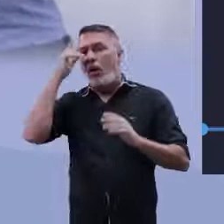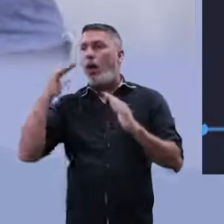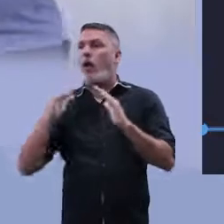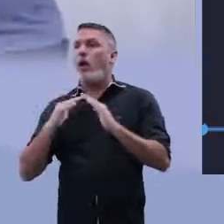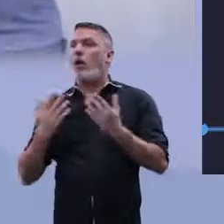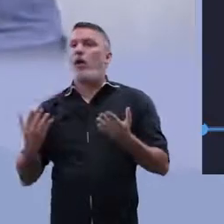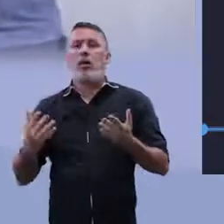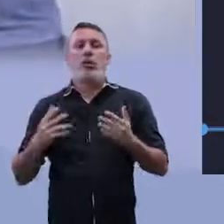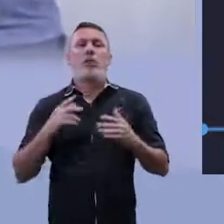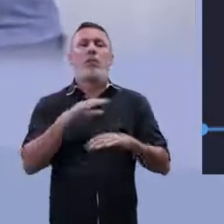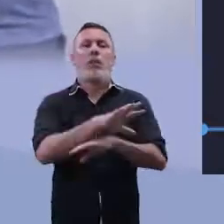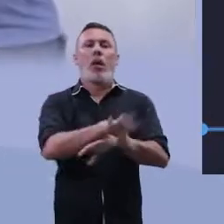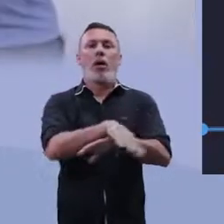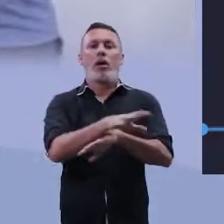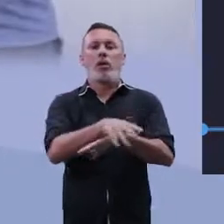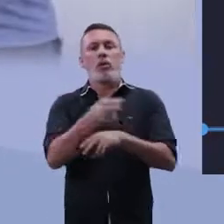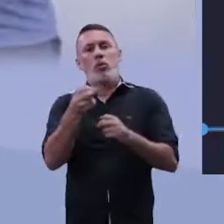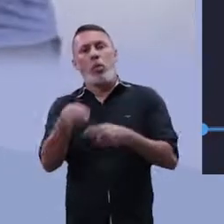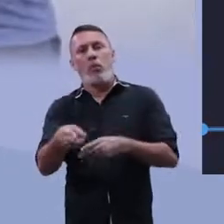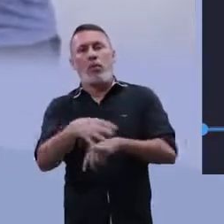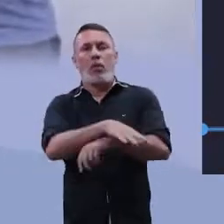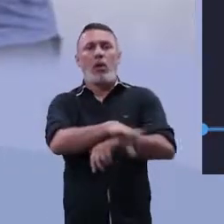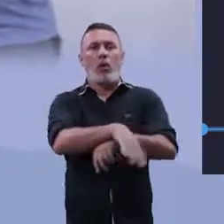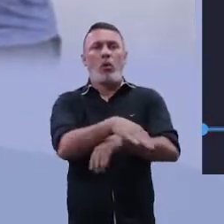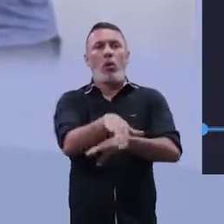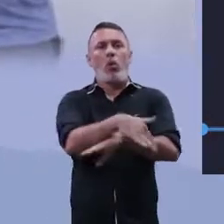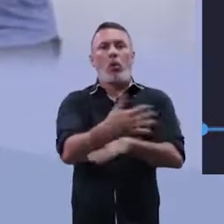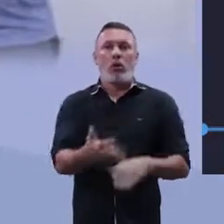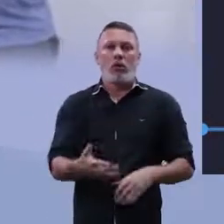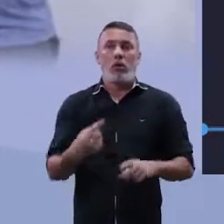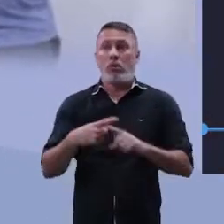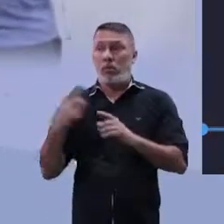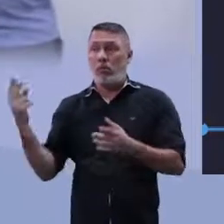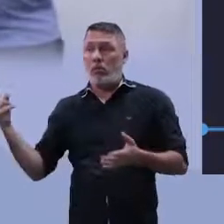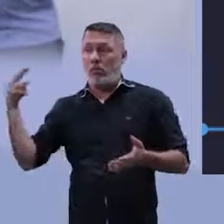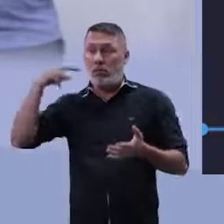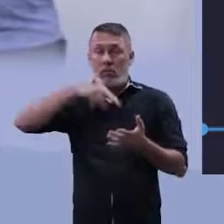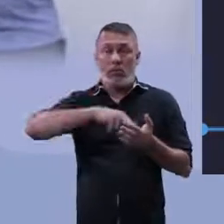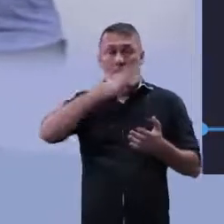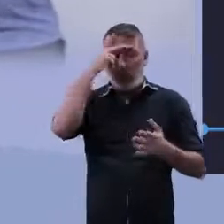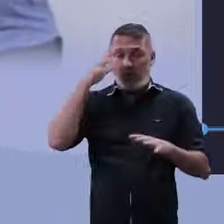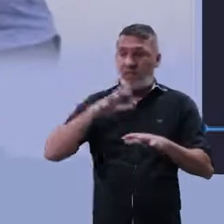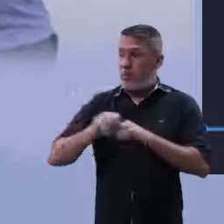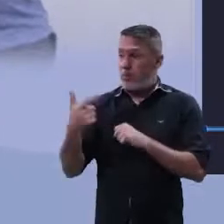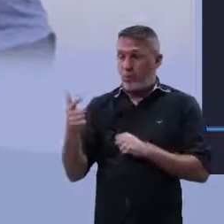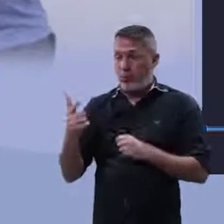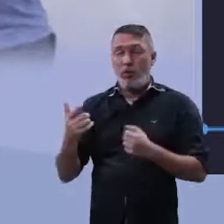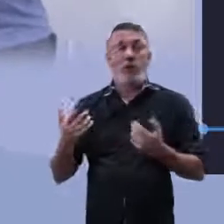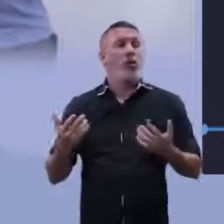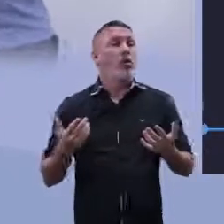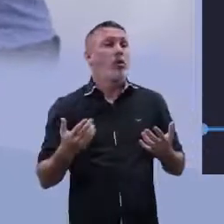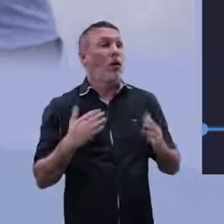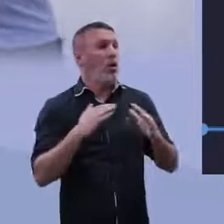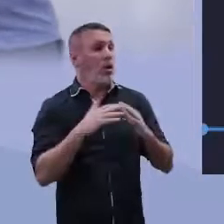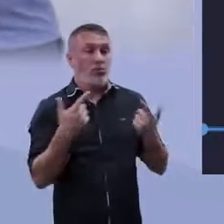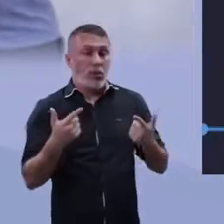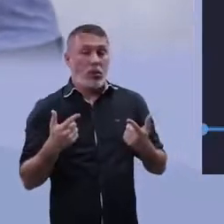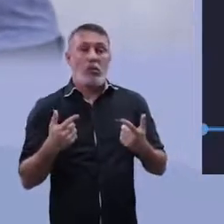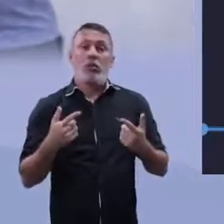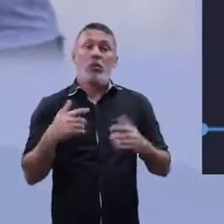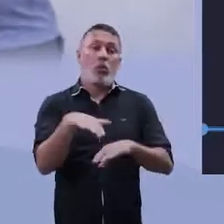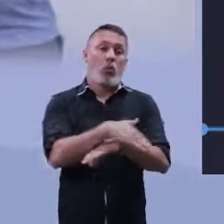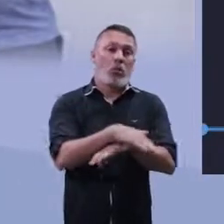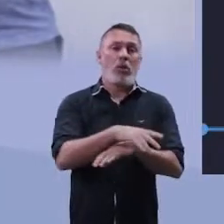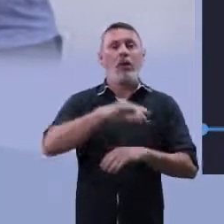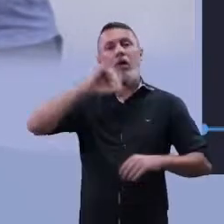nas praças. Então ele fala, olha, as pessoas não têm qualificação. Logo, se eles não têm qualificação, vai ter